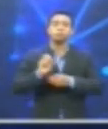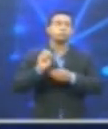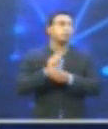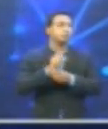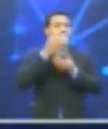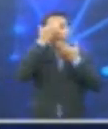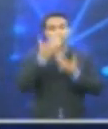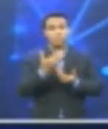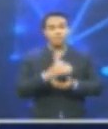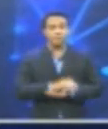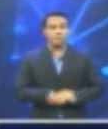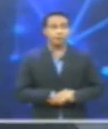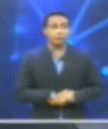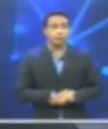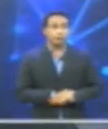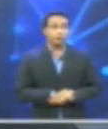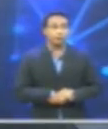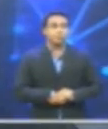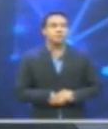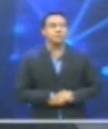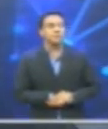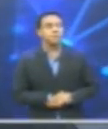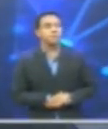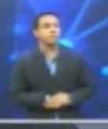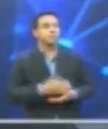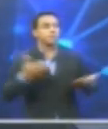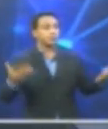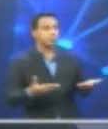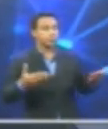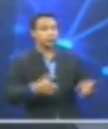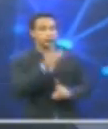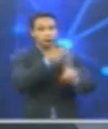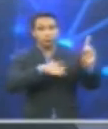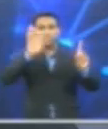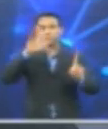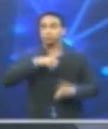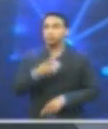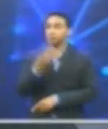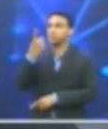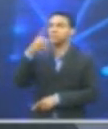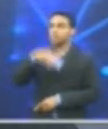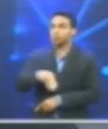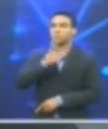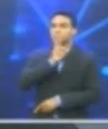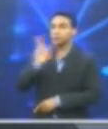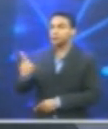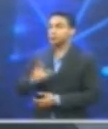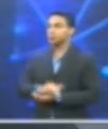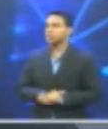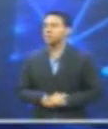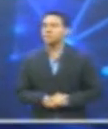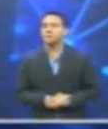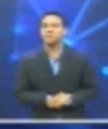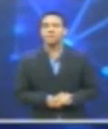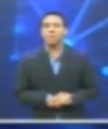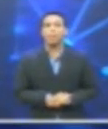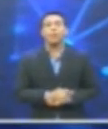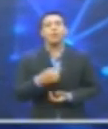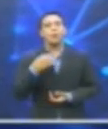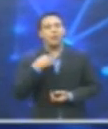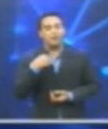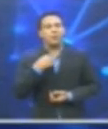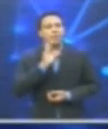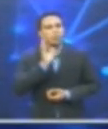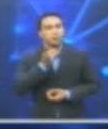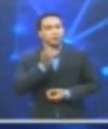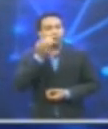diário e mensal. Obrigado, candidato. O candidato Robinson Faria tem um minuto de réplica. Olha, eu estudo segurança